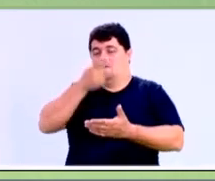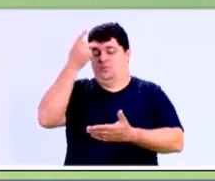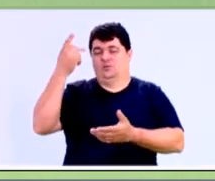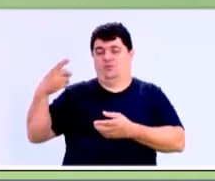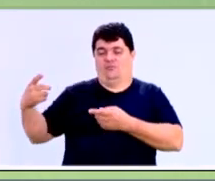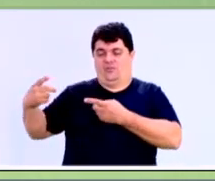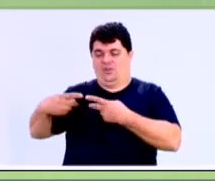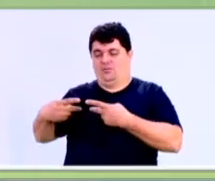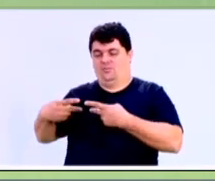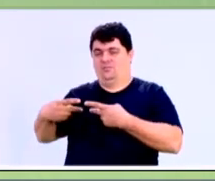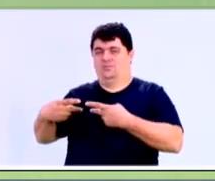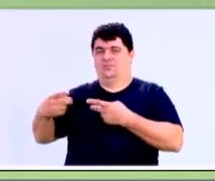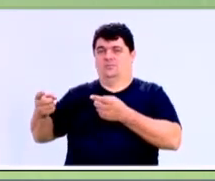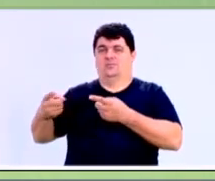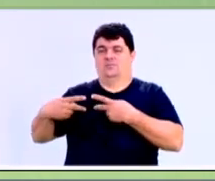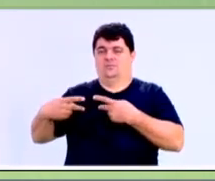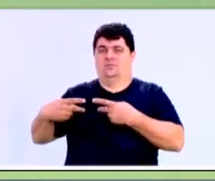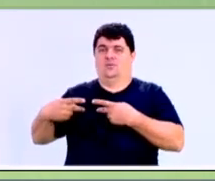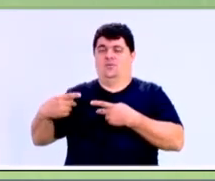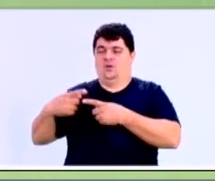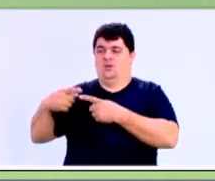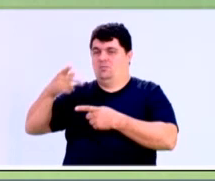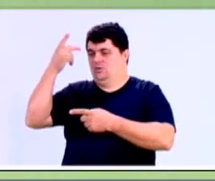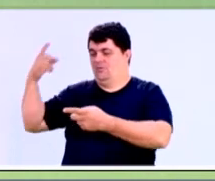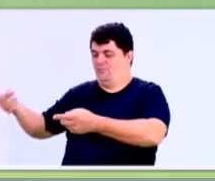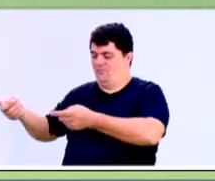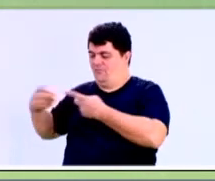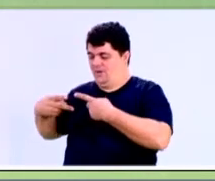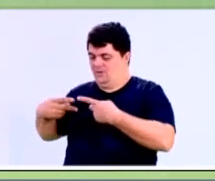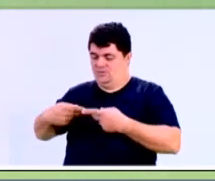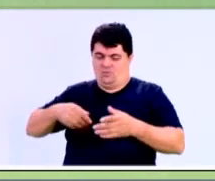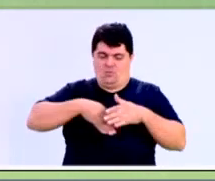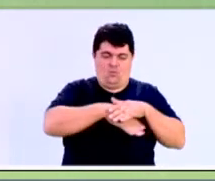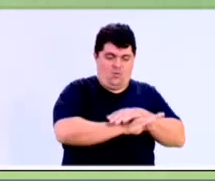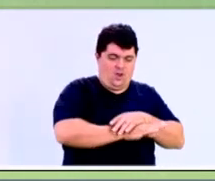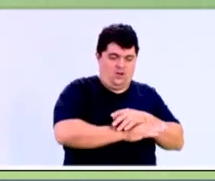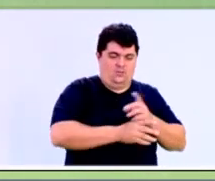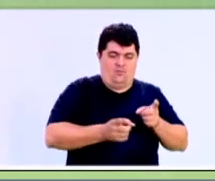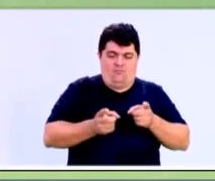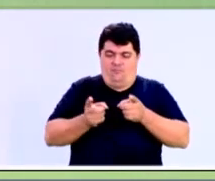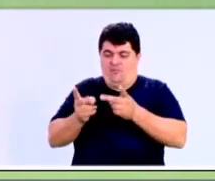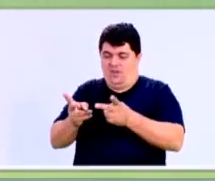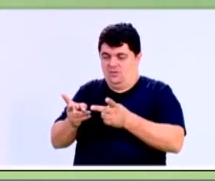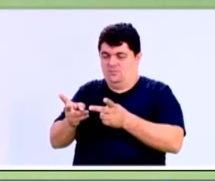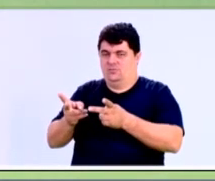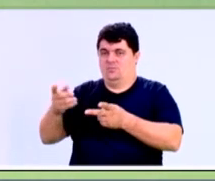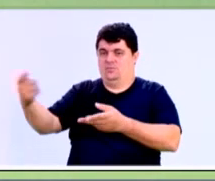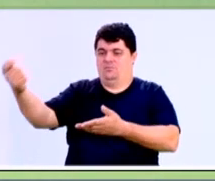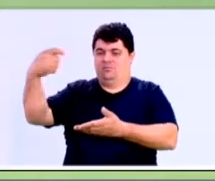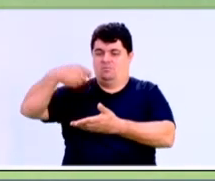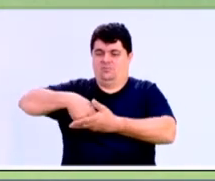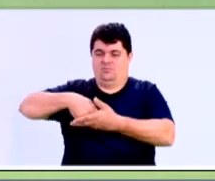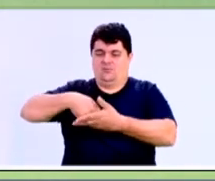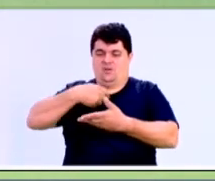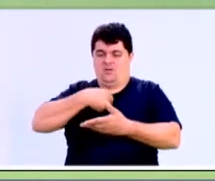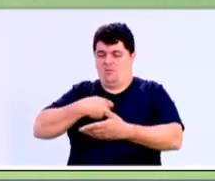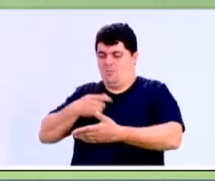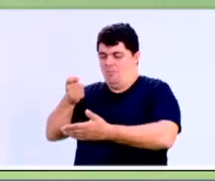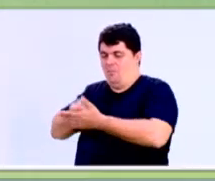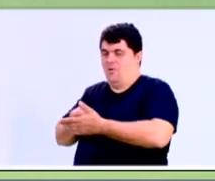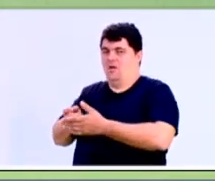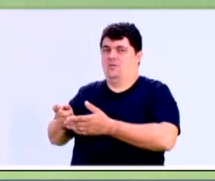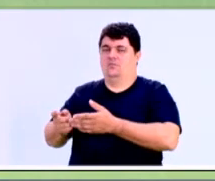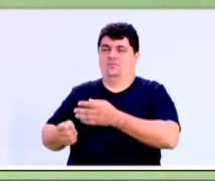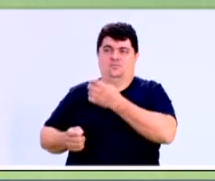pagamento. Então eu compro e pago aqui, ok? O ciclo de caixa é